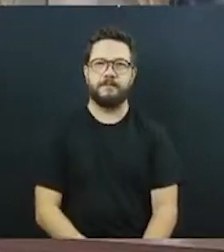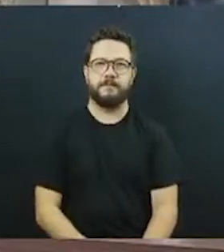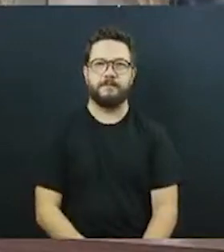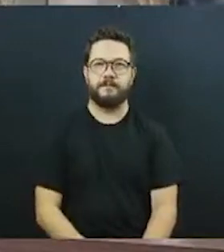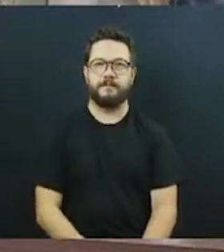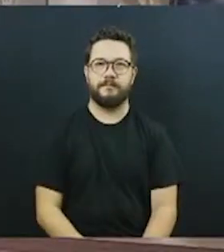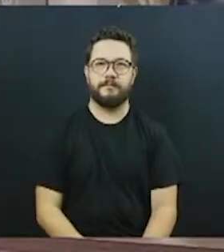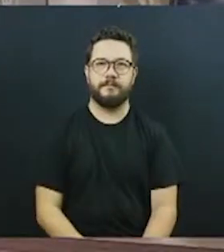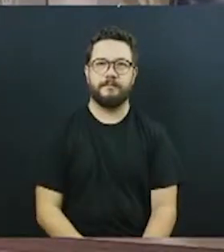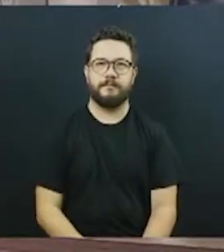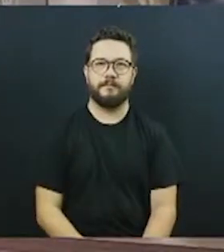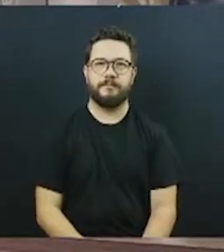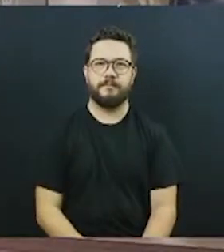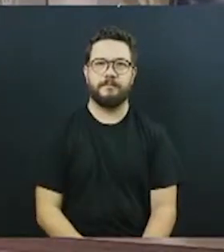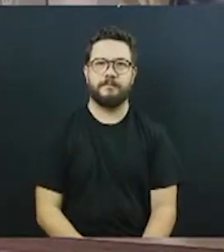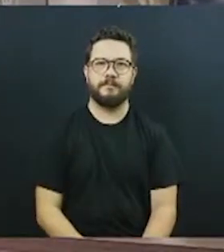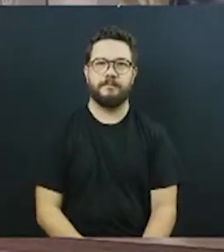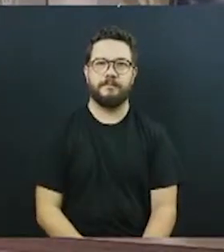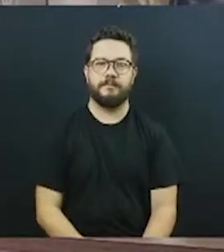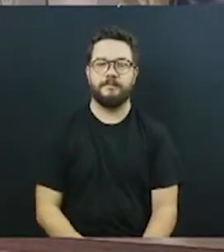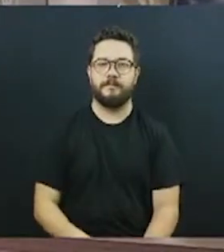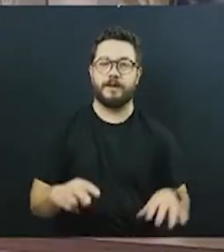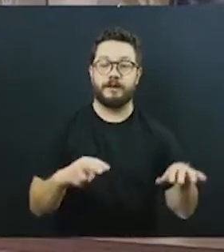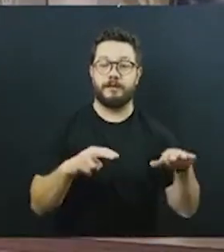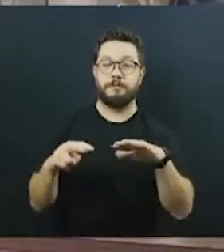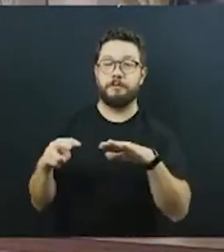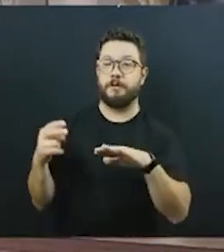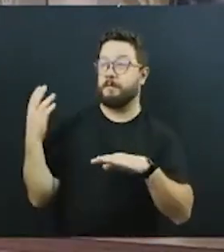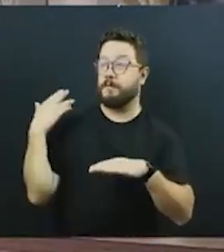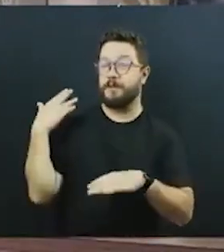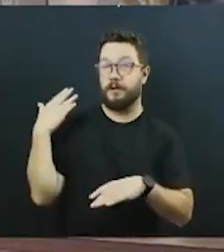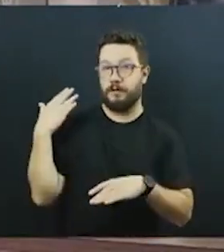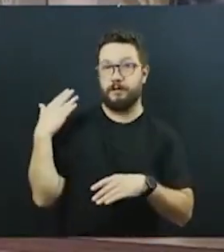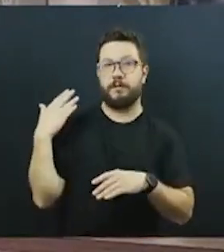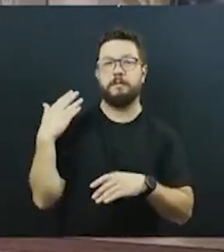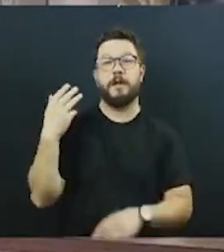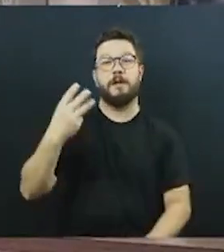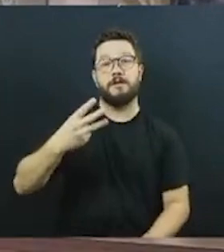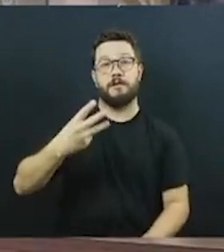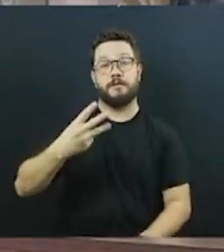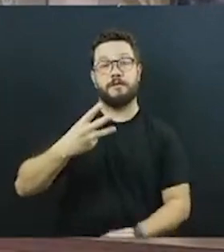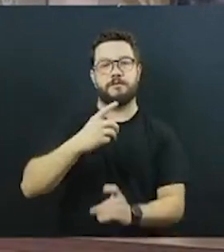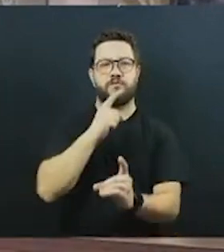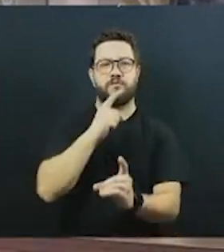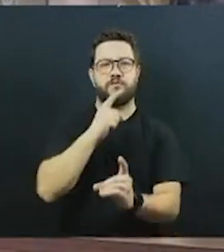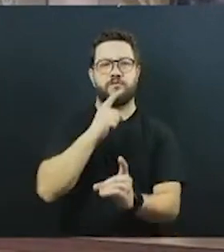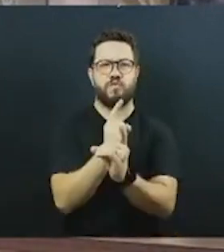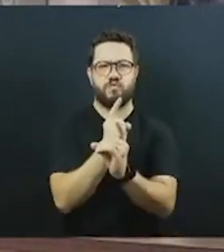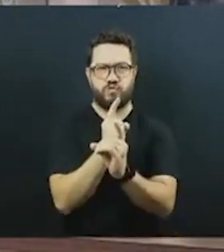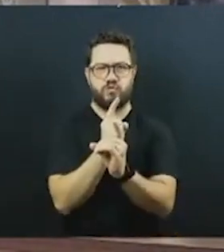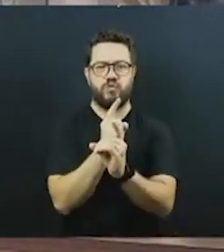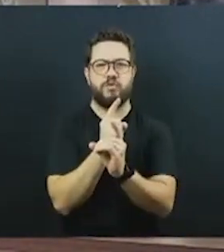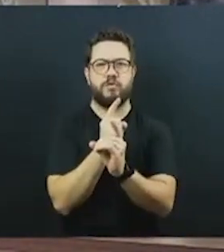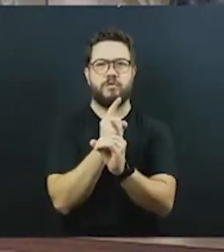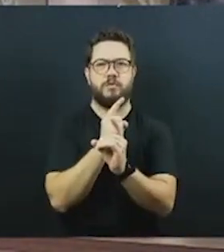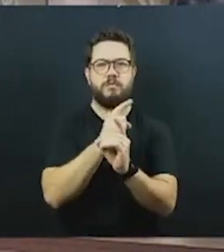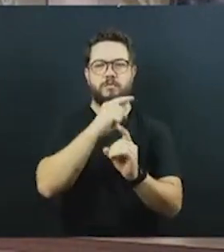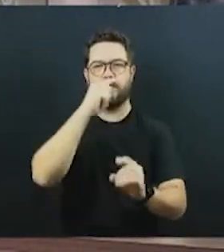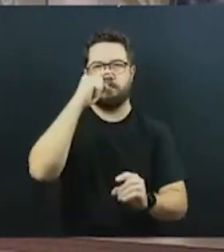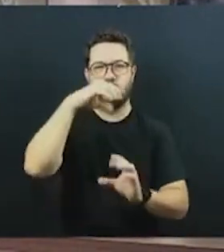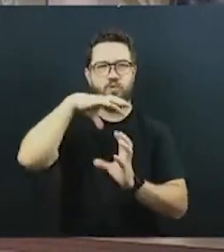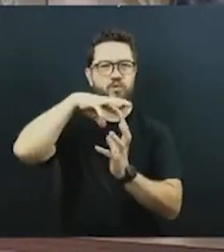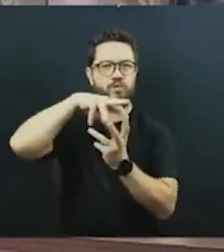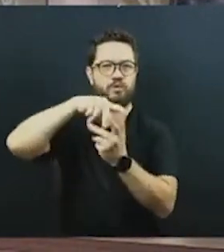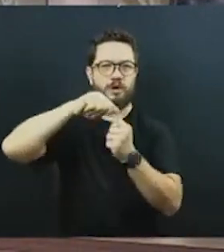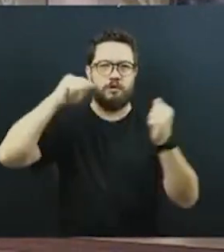Tivemos nessa semana passada a terceira conferência internacional de Curitiba, que promove